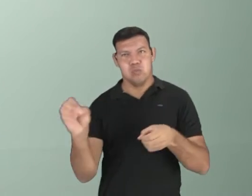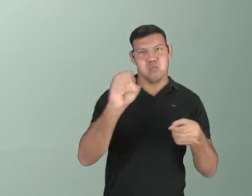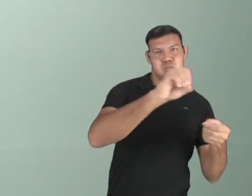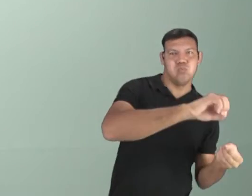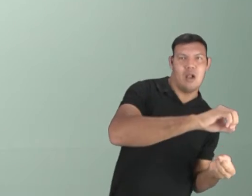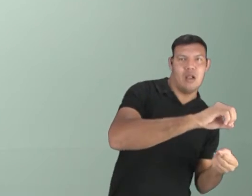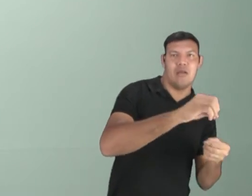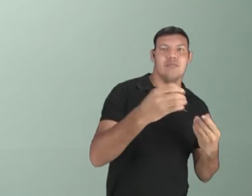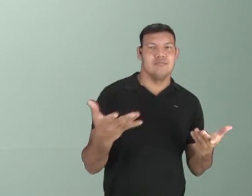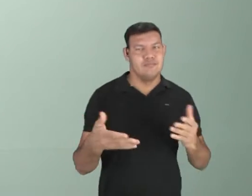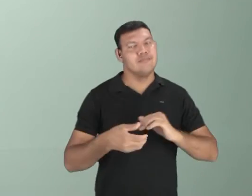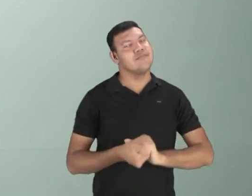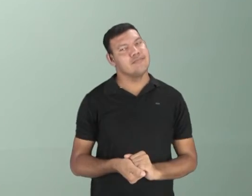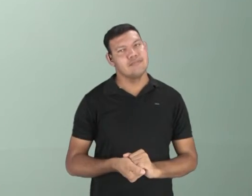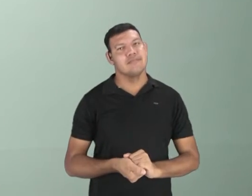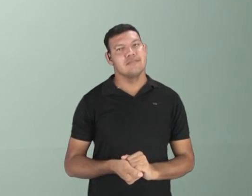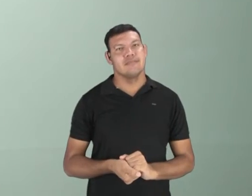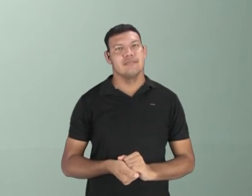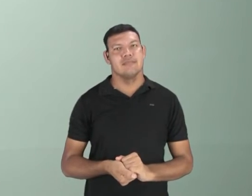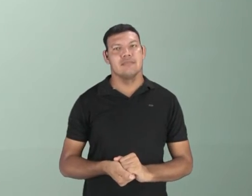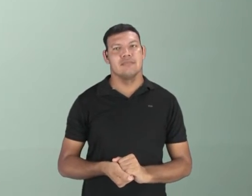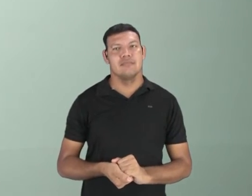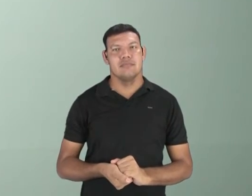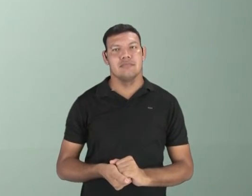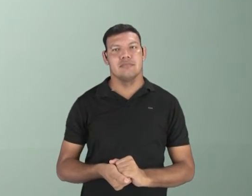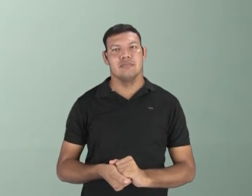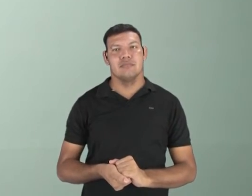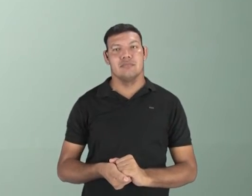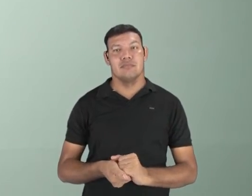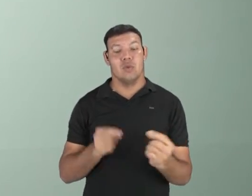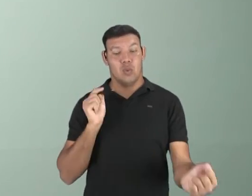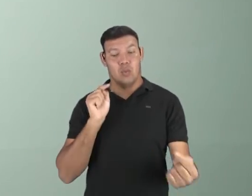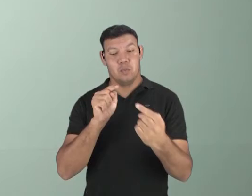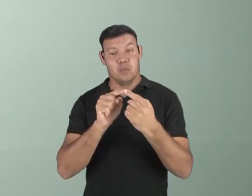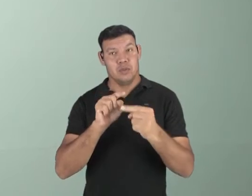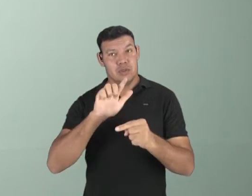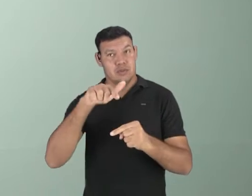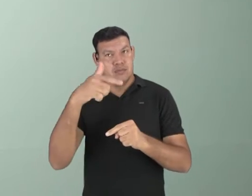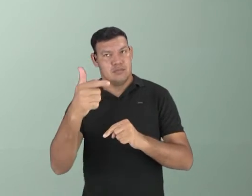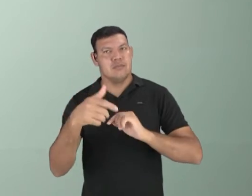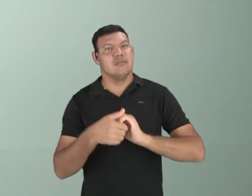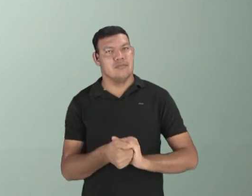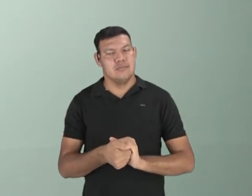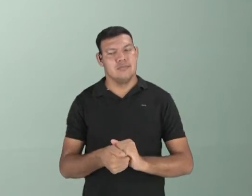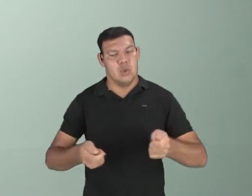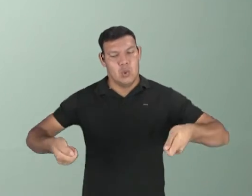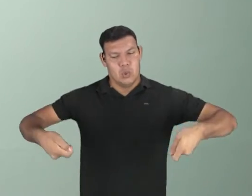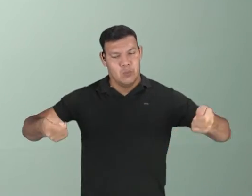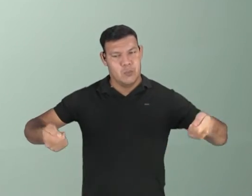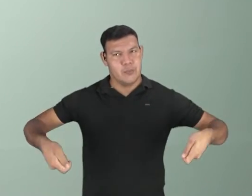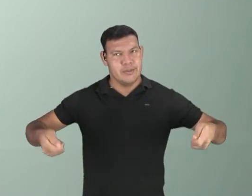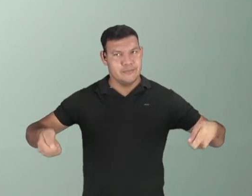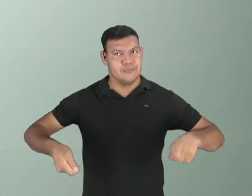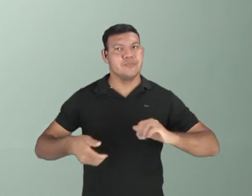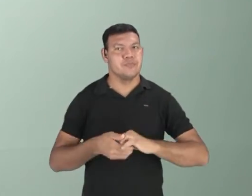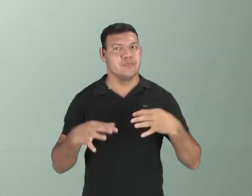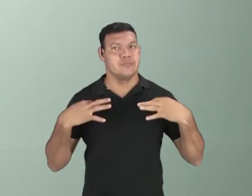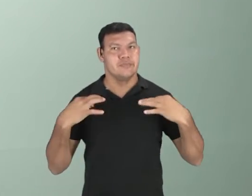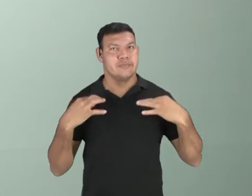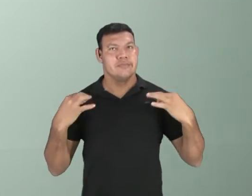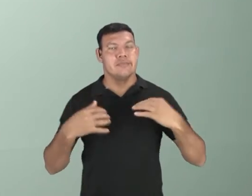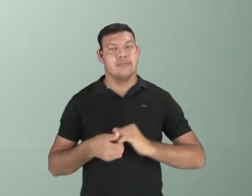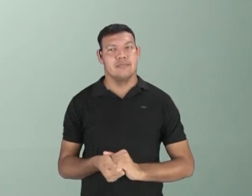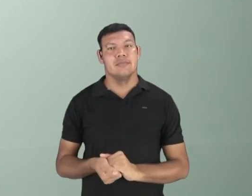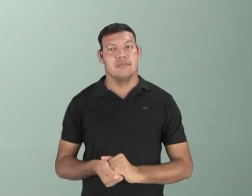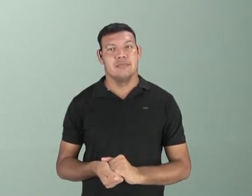se abaixar o lençol, a bola pode cair do lençol. O outro objetivo é você pegar esse lençol, colocar uma cesta